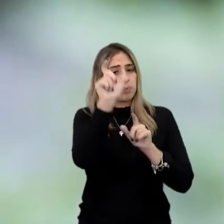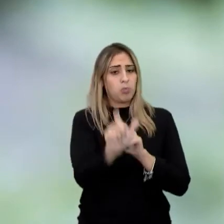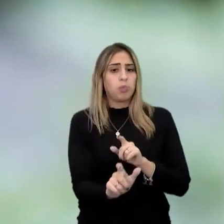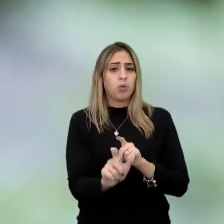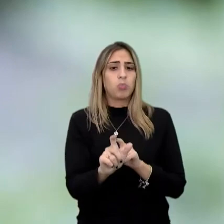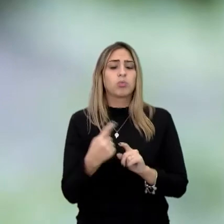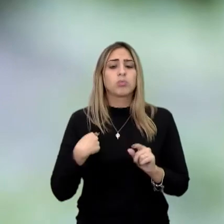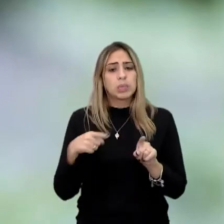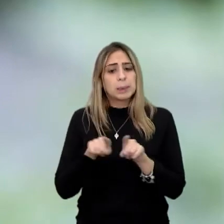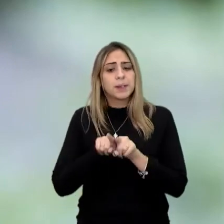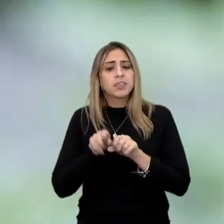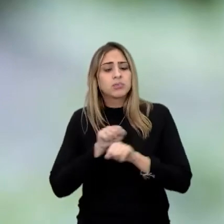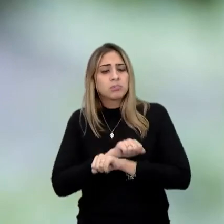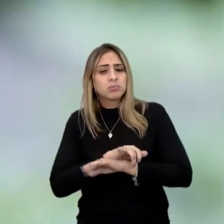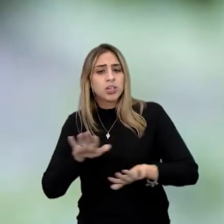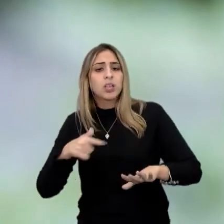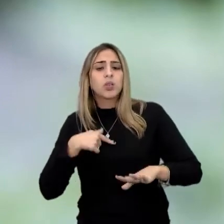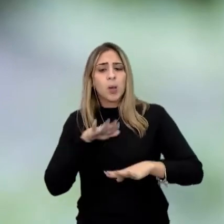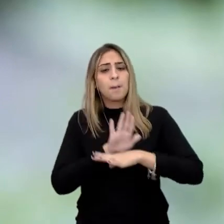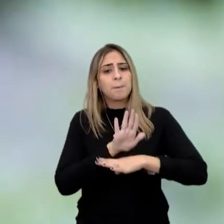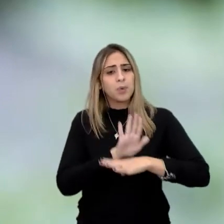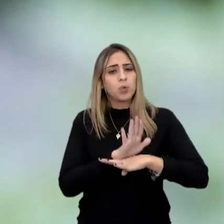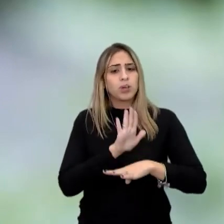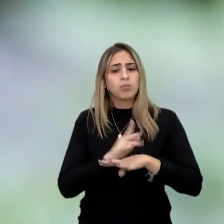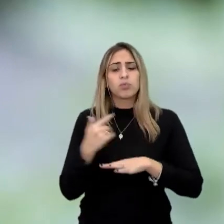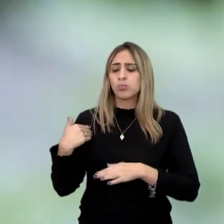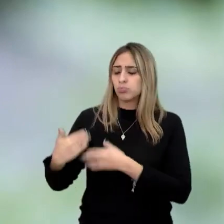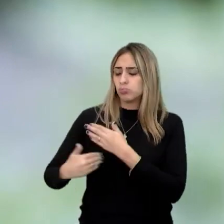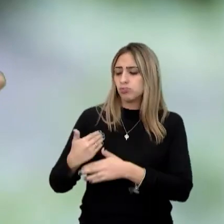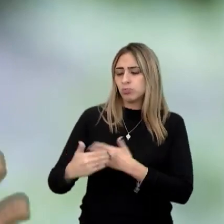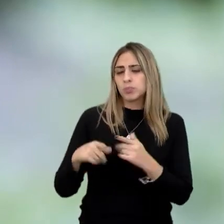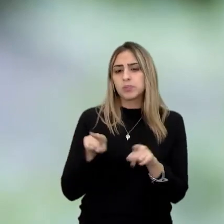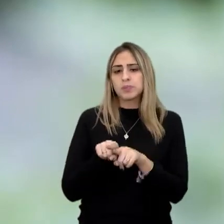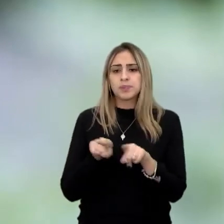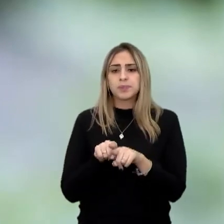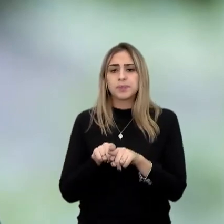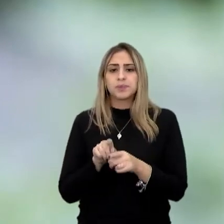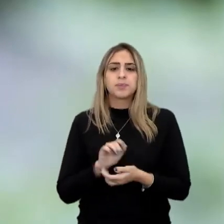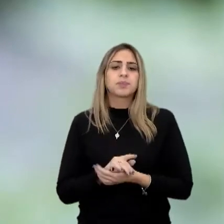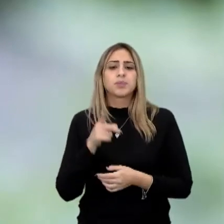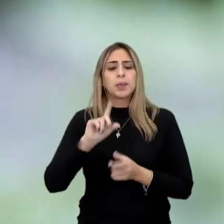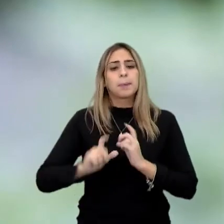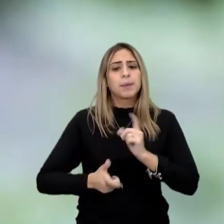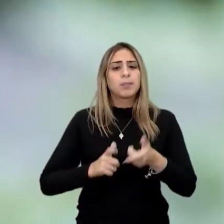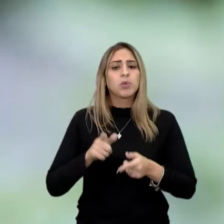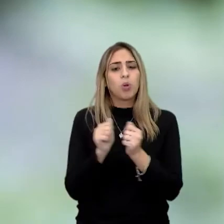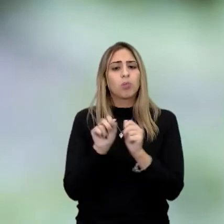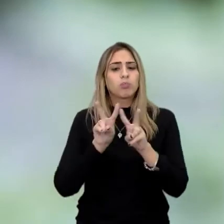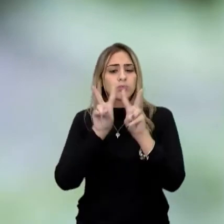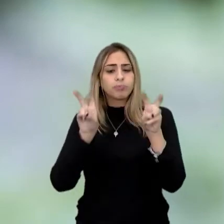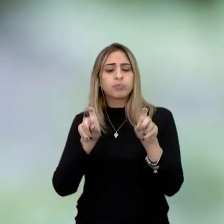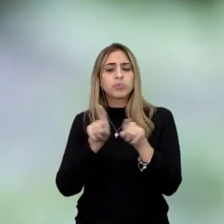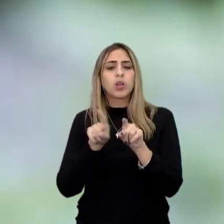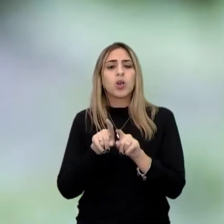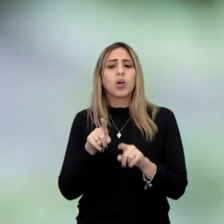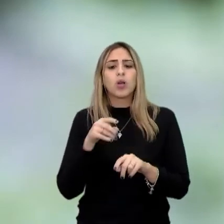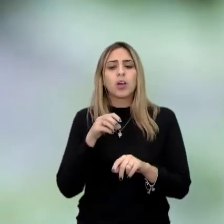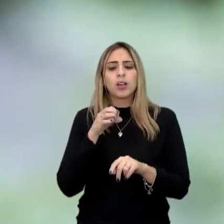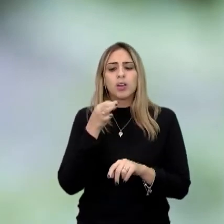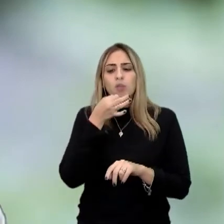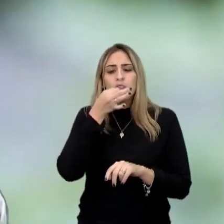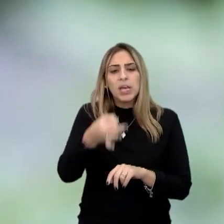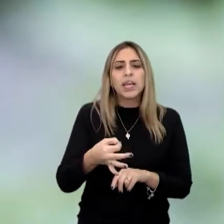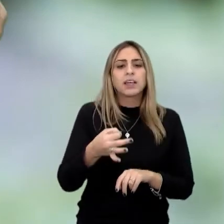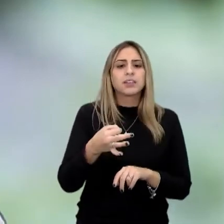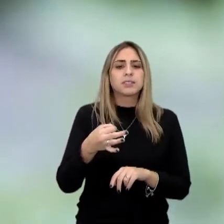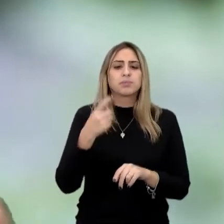estou compartilhando, estou apoiando quando eu desenvolvo o compartilhamento daquele meme com essa questão, com essa relação da ofensa, agressão que a gente